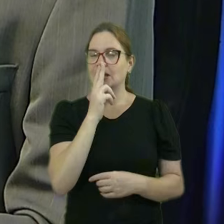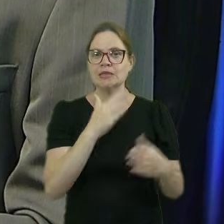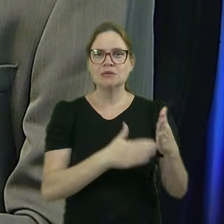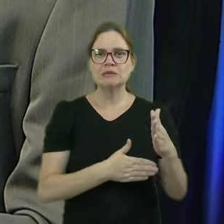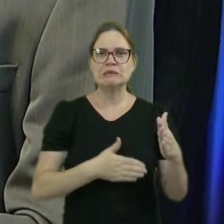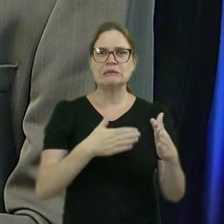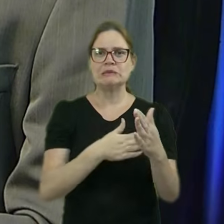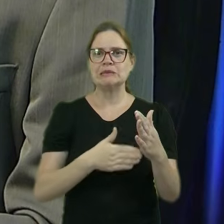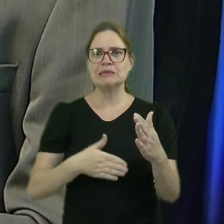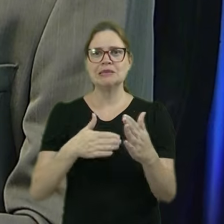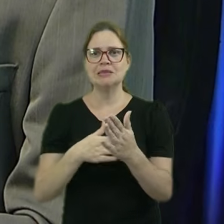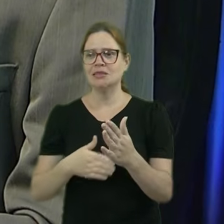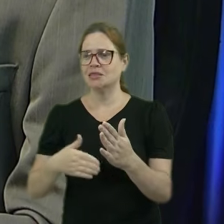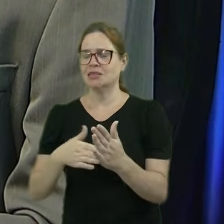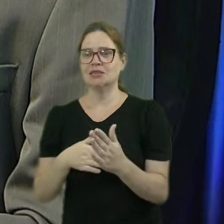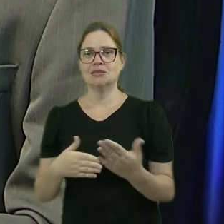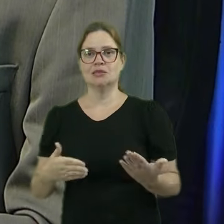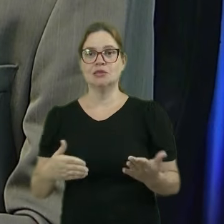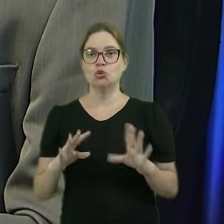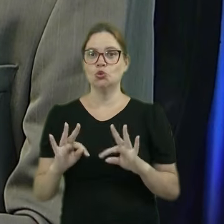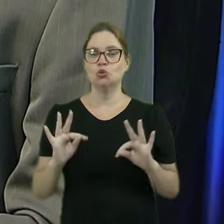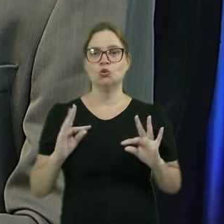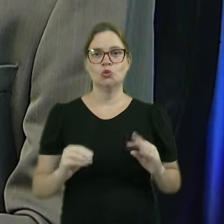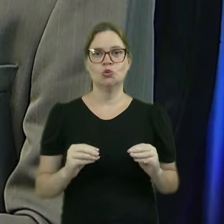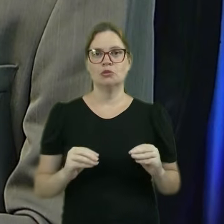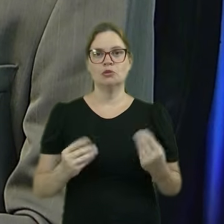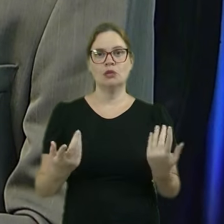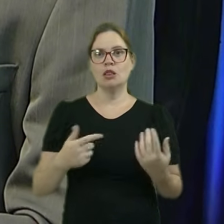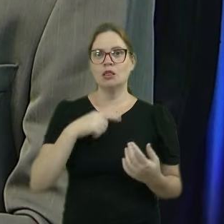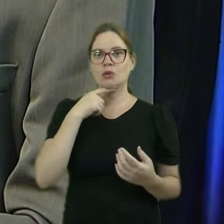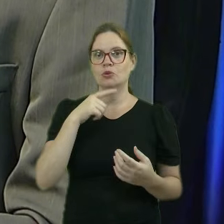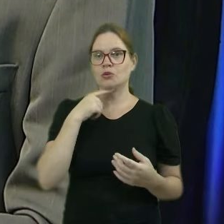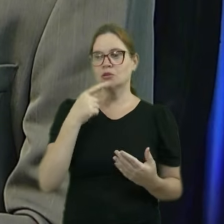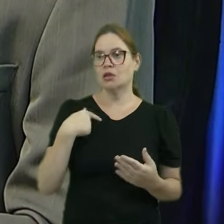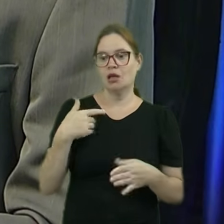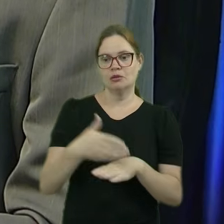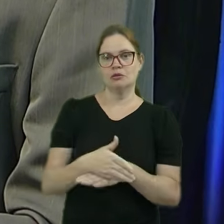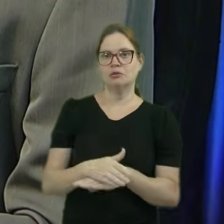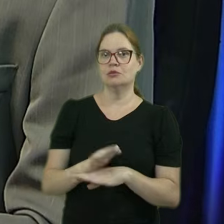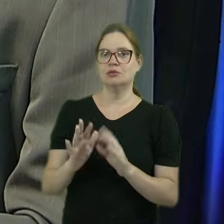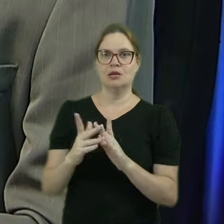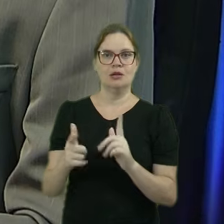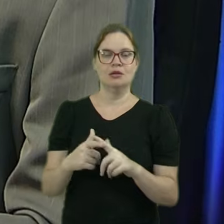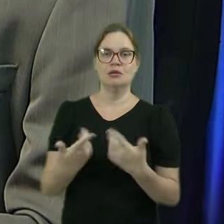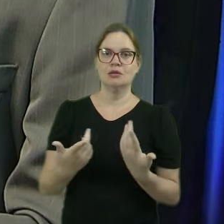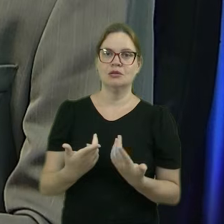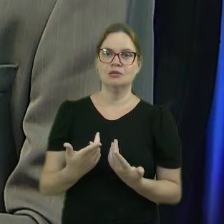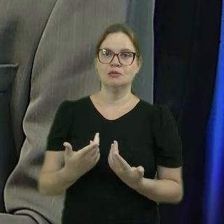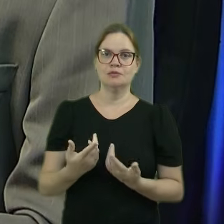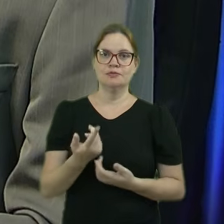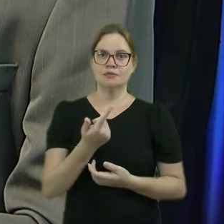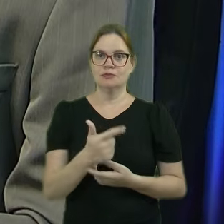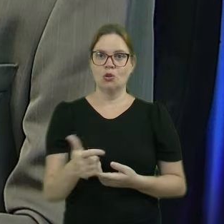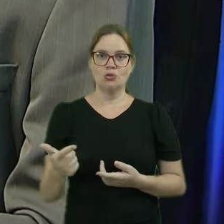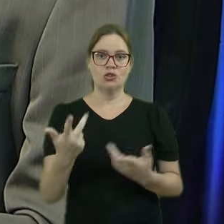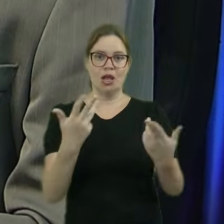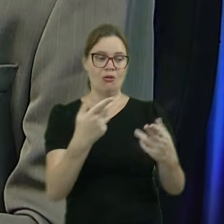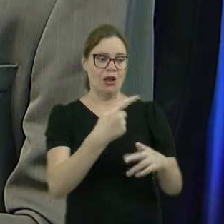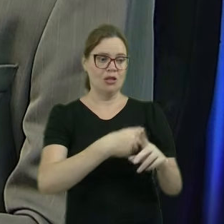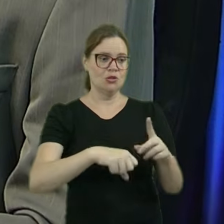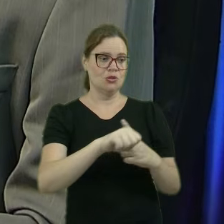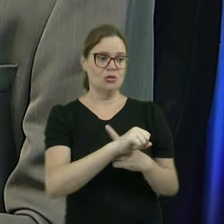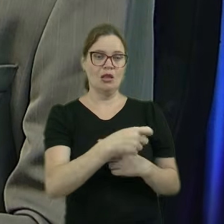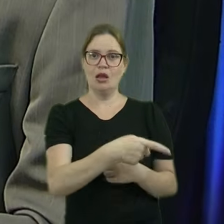os sentidos. Você vê que nem na igreja ela podia ir. Ela não tinha a sociedade a seu